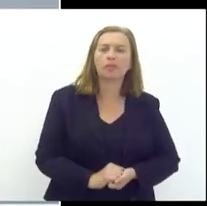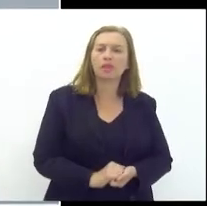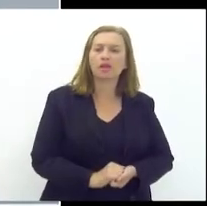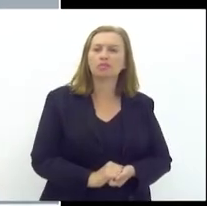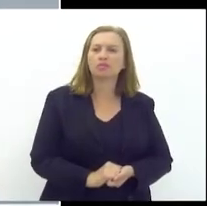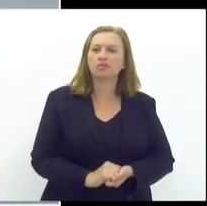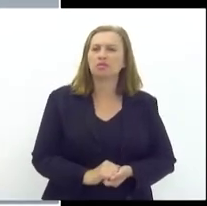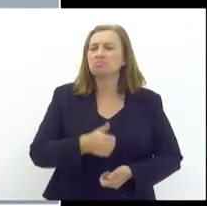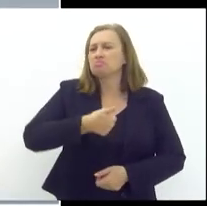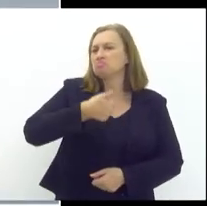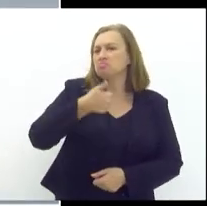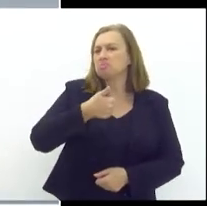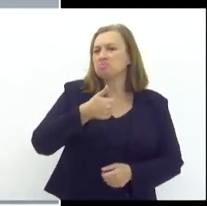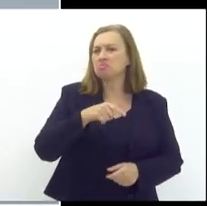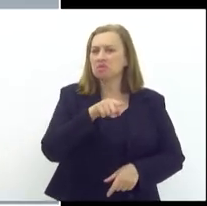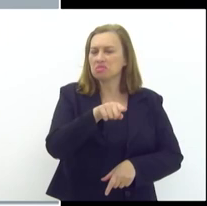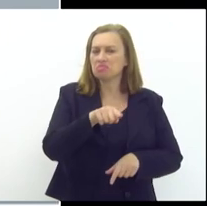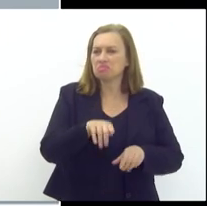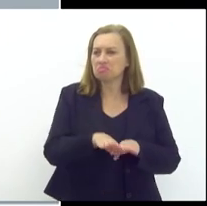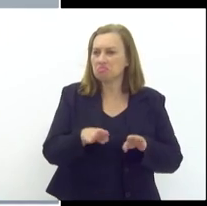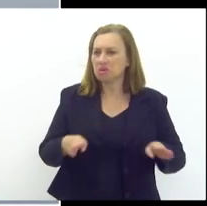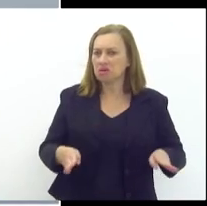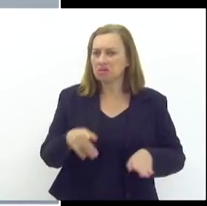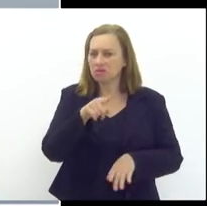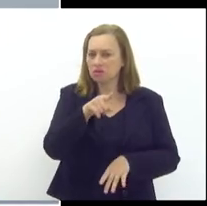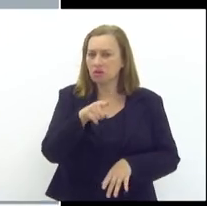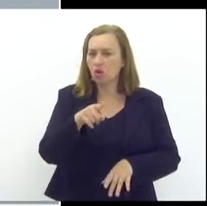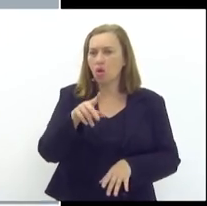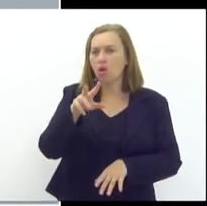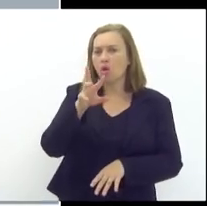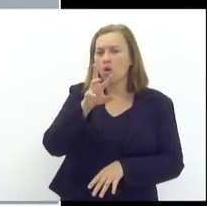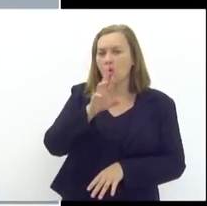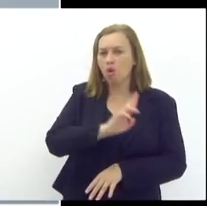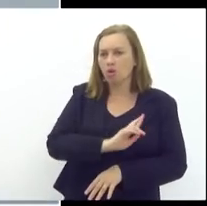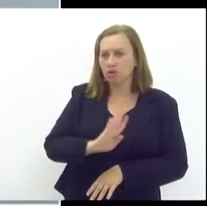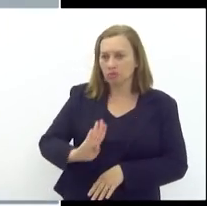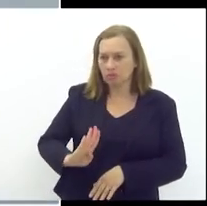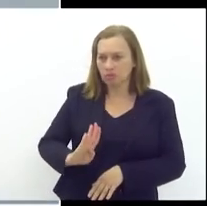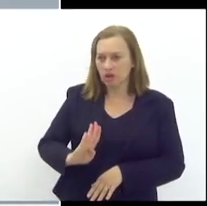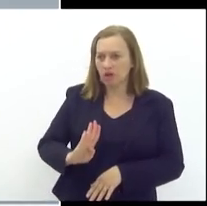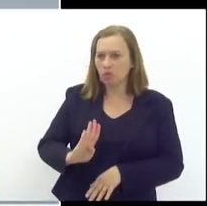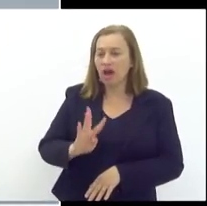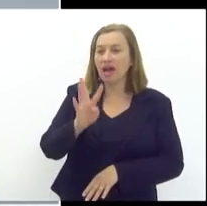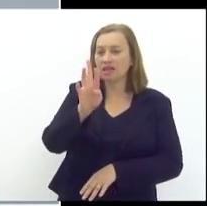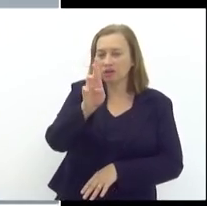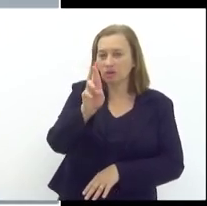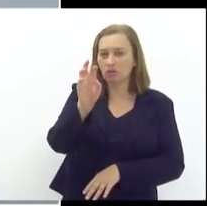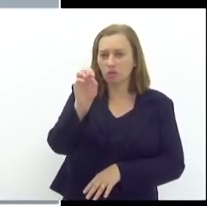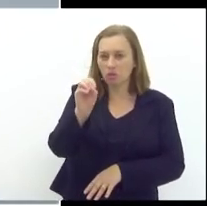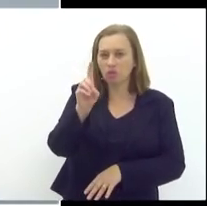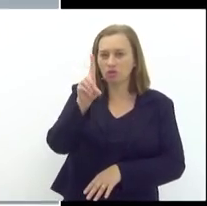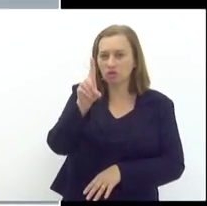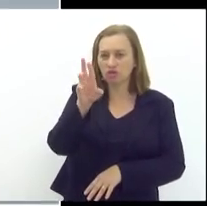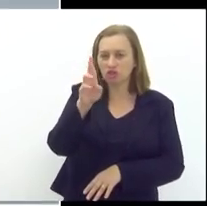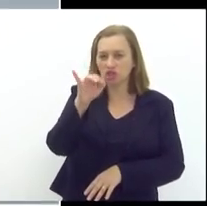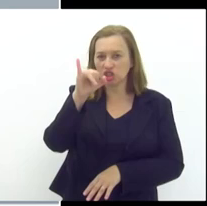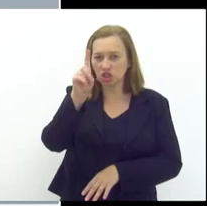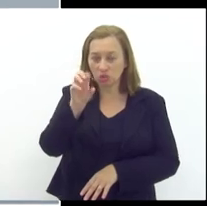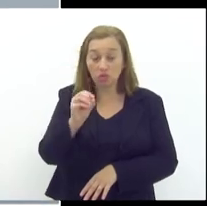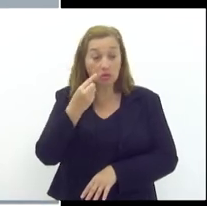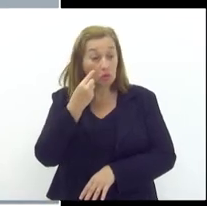aqui na primeira mesa Rodrigo a gente ouviu aqui que nós estamos